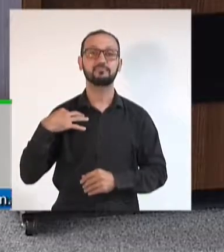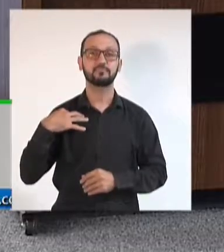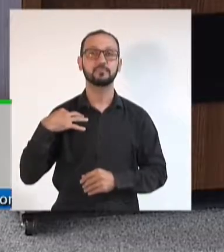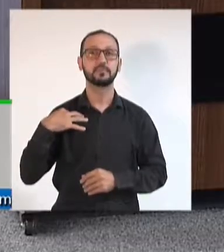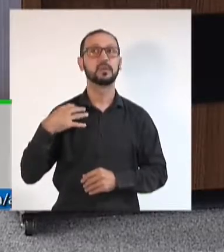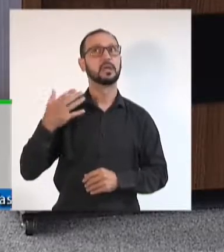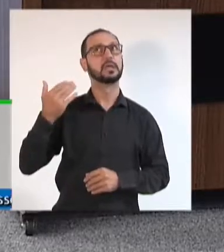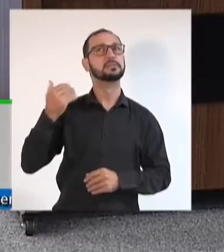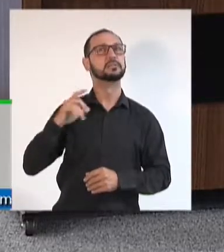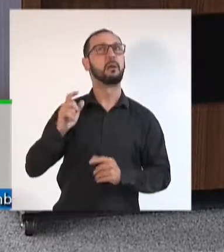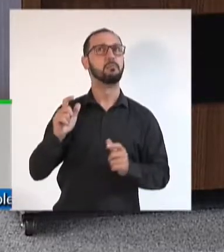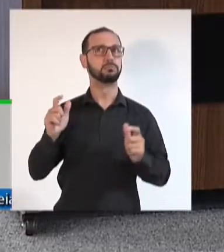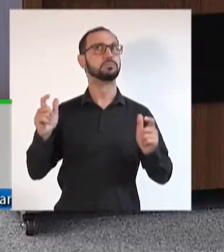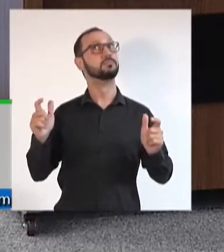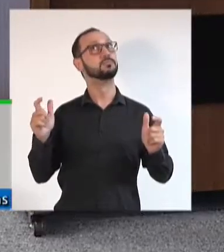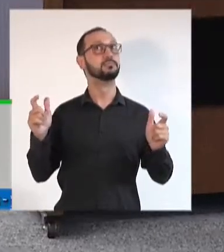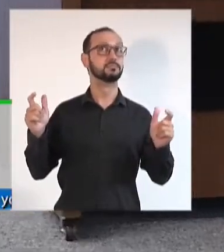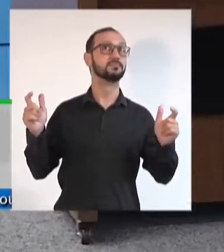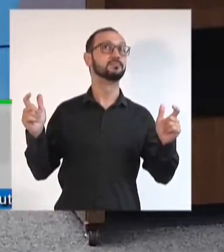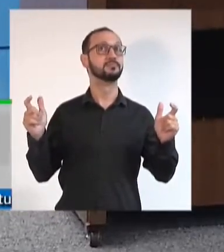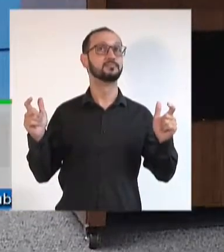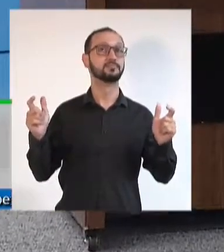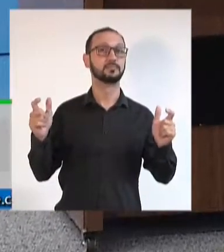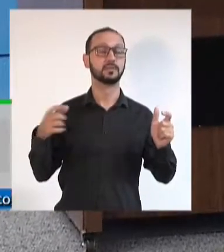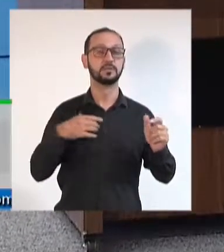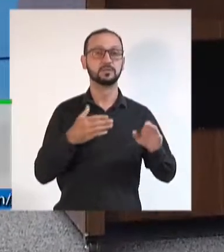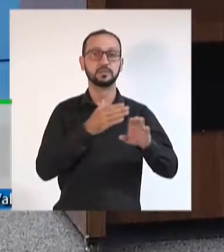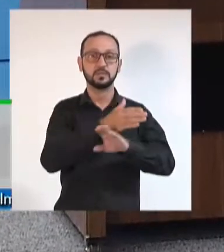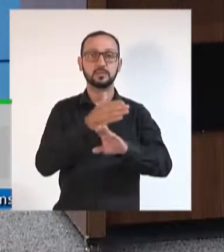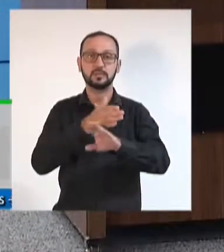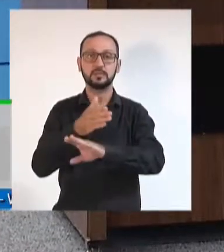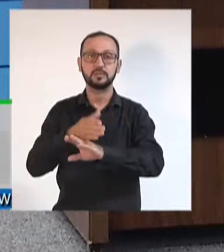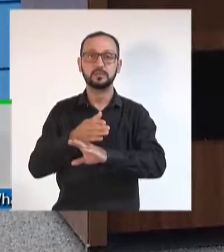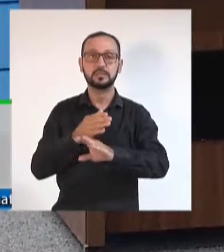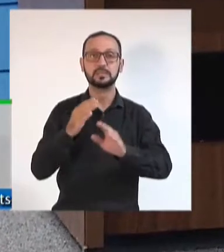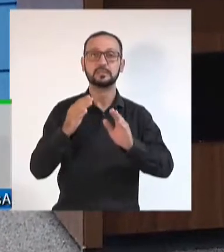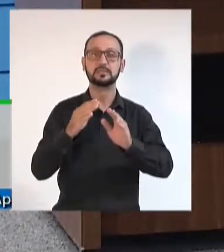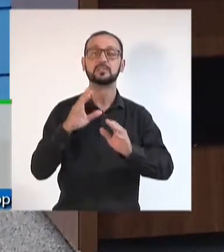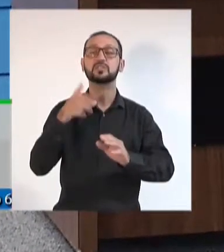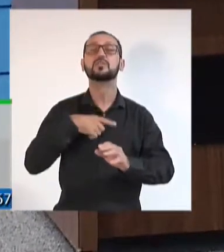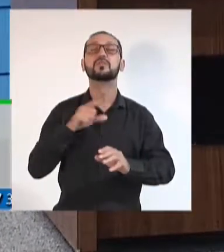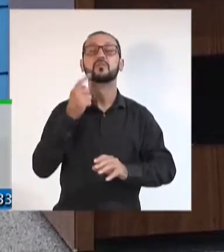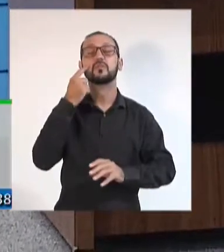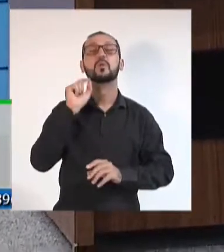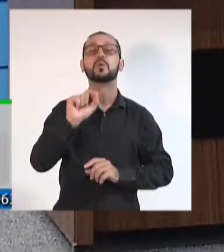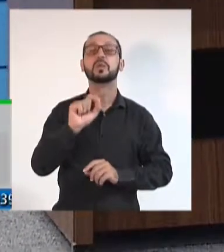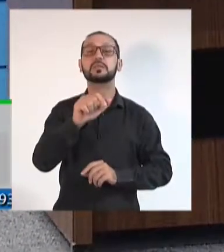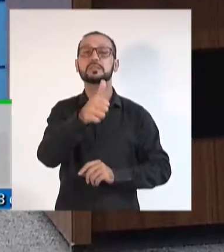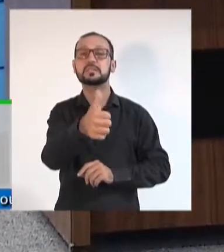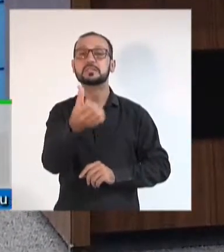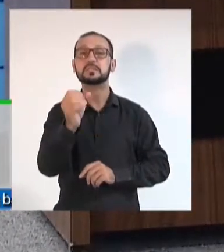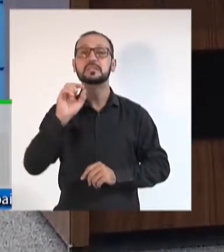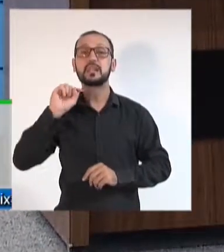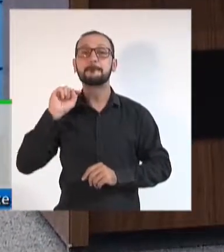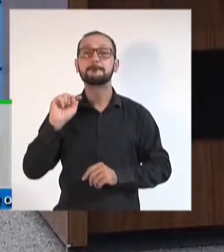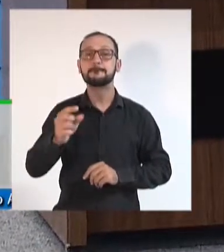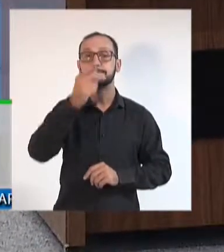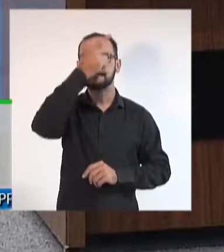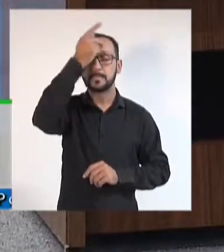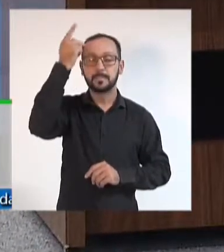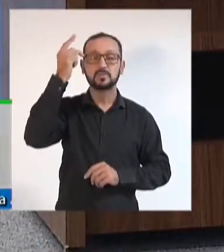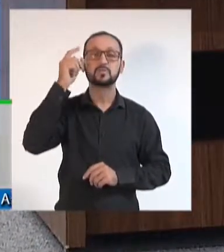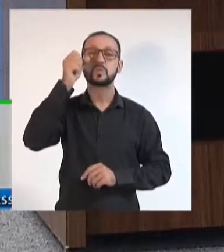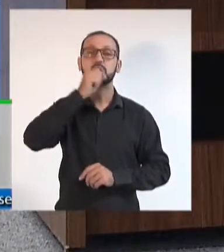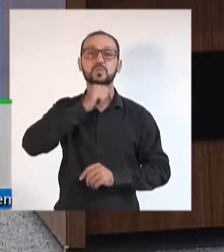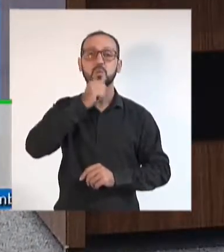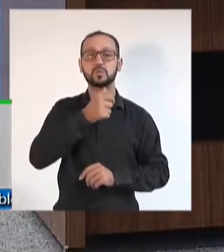um número um pouquinho maior, né, Aroê? Nós visitamos mais de 160 mil idosos, só nós, fora as